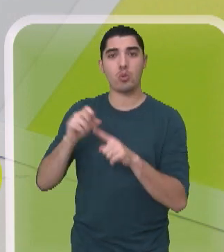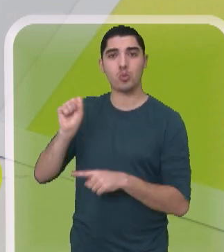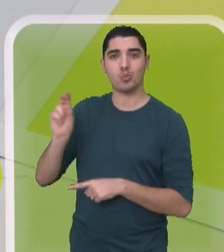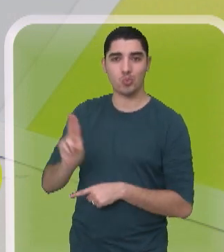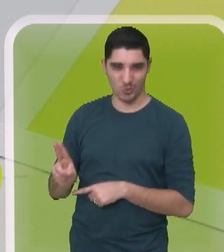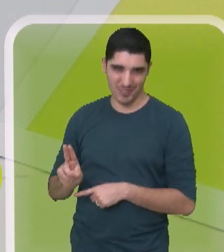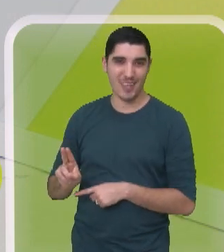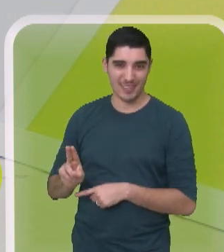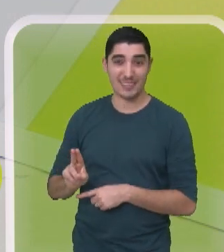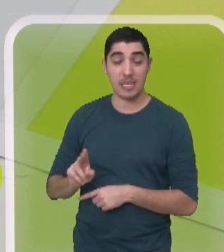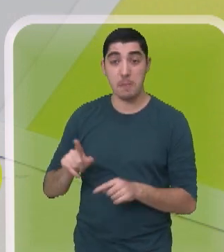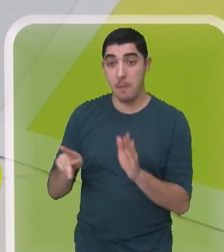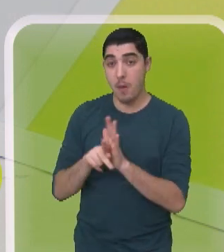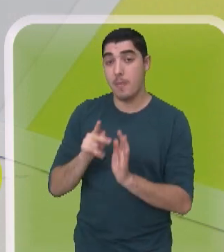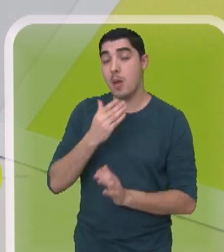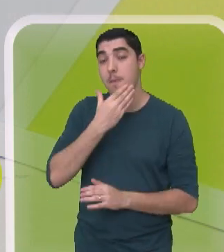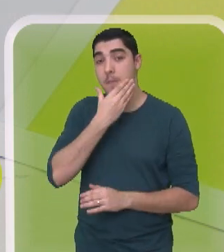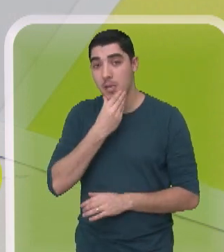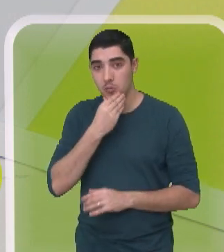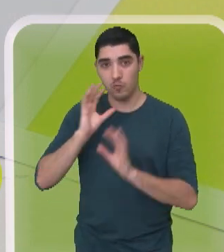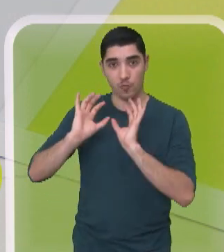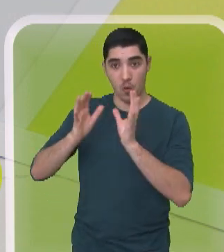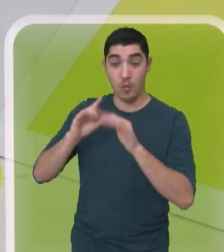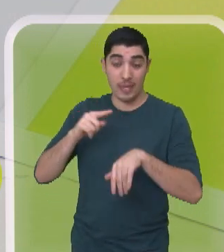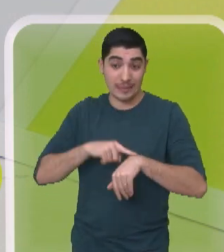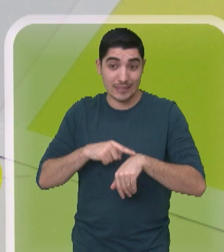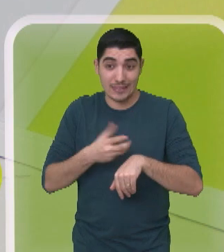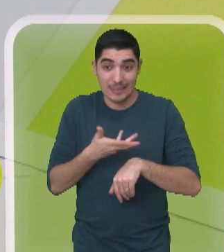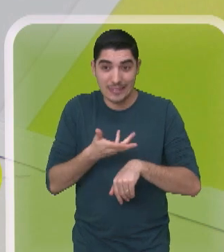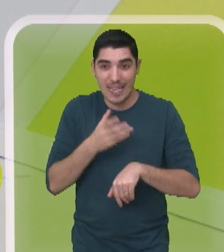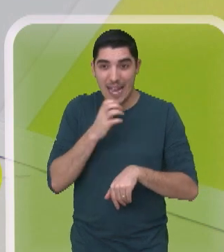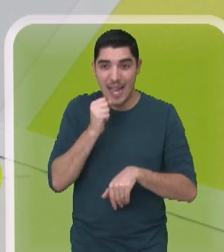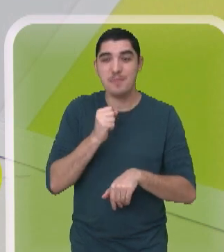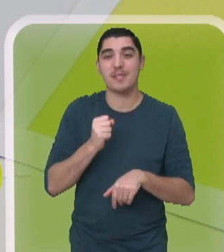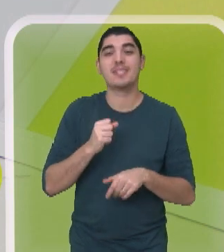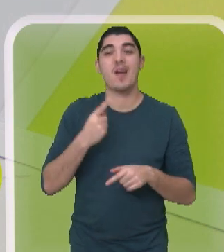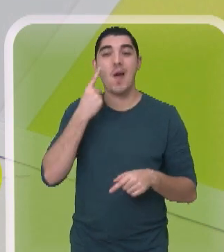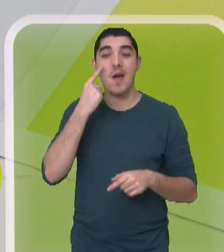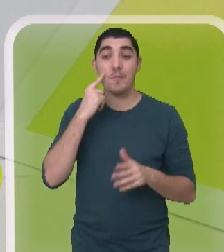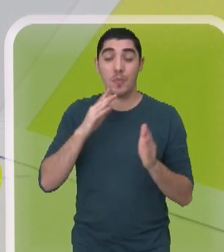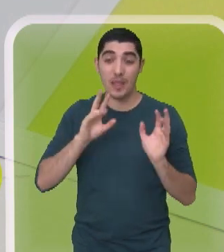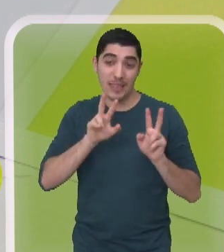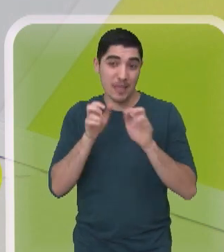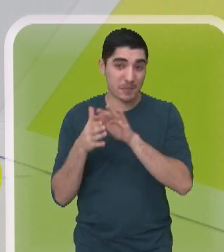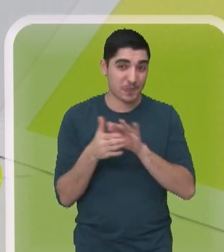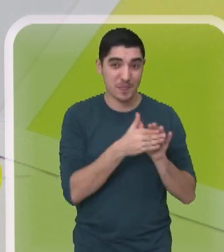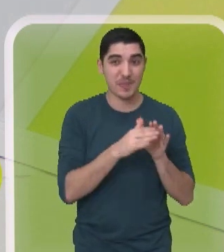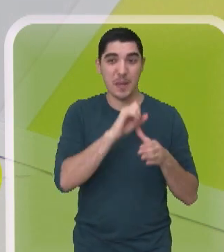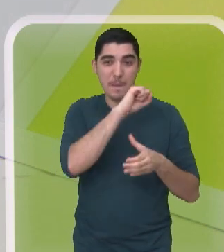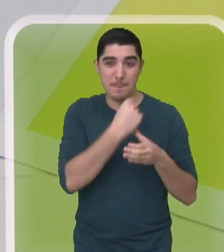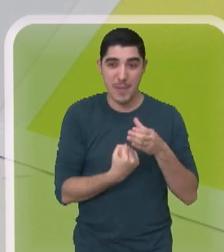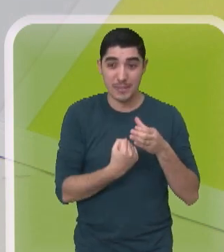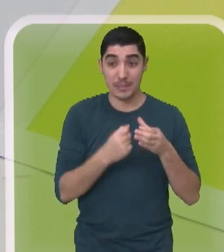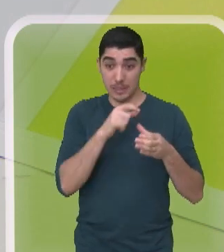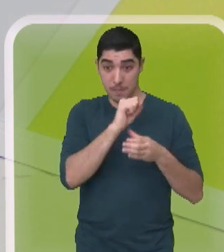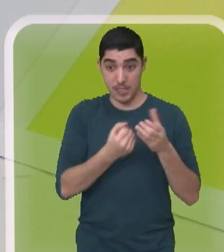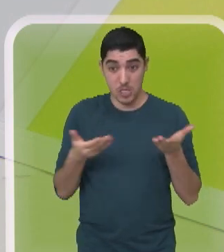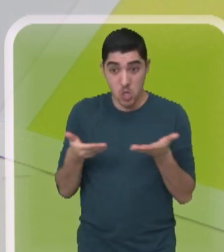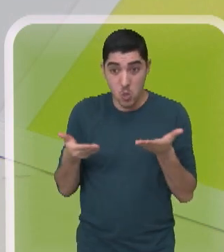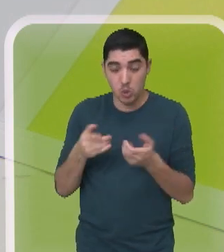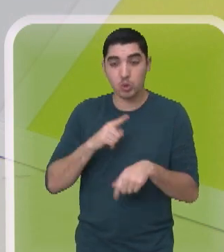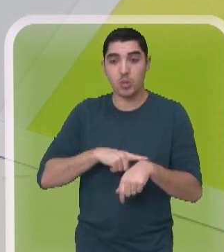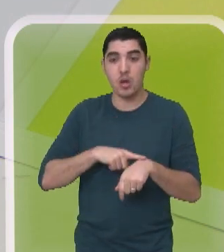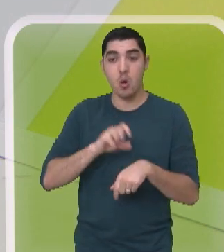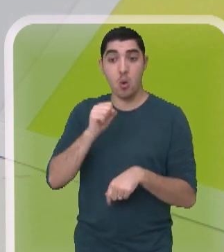da Superliga Masculina de Vôlei. No pique, porque a informação não para, agora vamos falar de basquete. São José Basquetebol entra em quadra hoje às 8